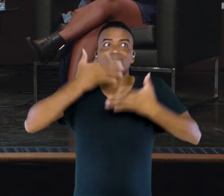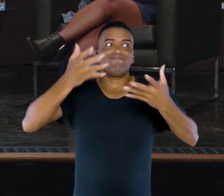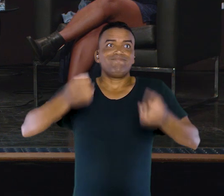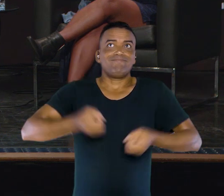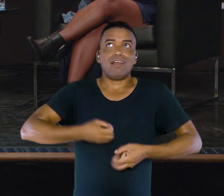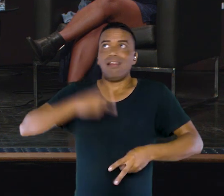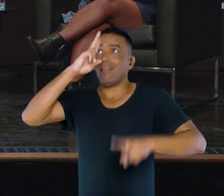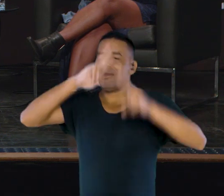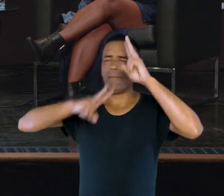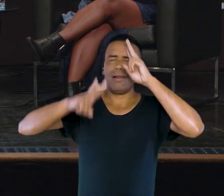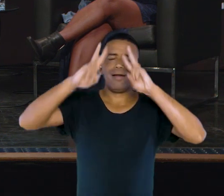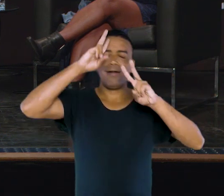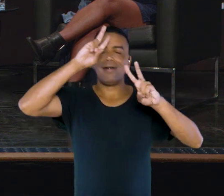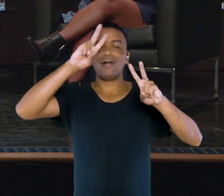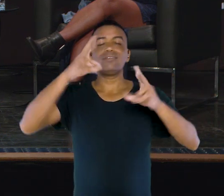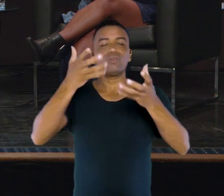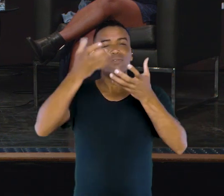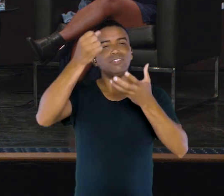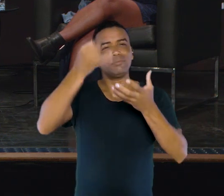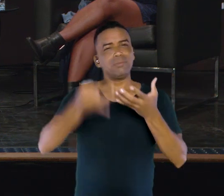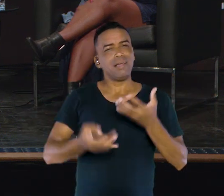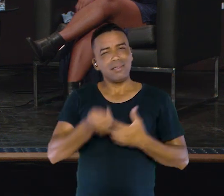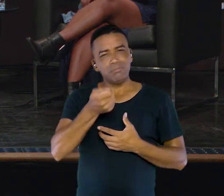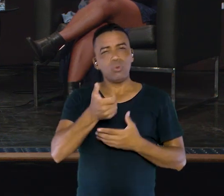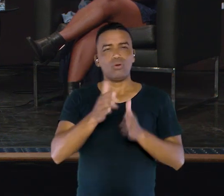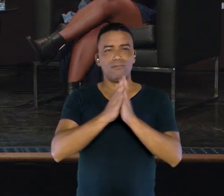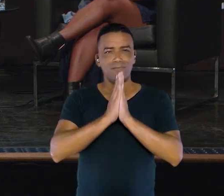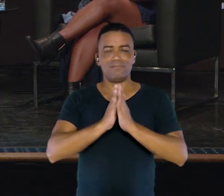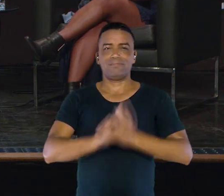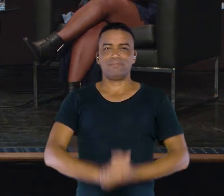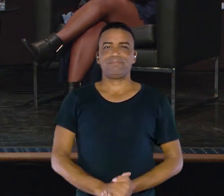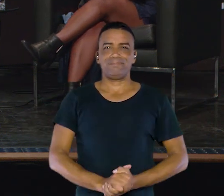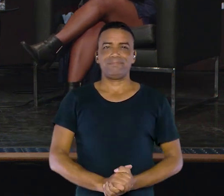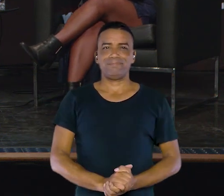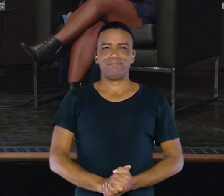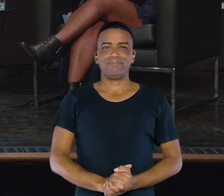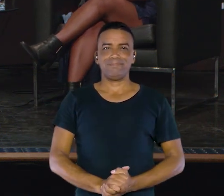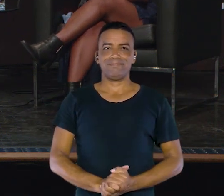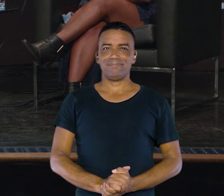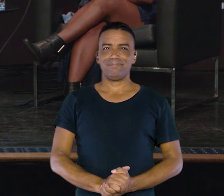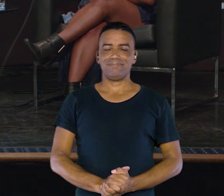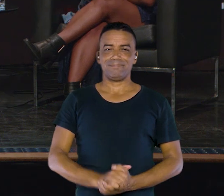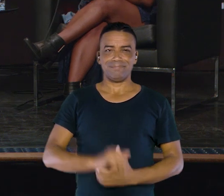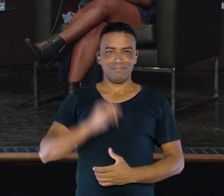tudo, dessa memória, né? Então eu queria te ouvir um pouquinho sobre isso.